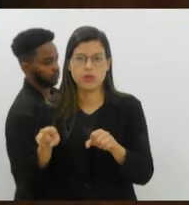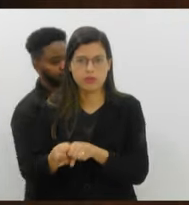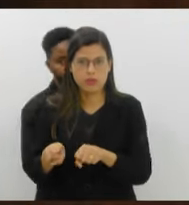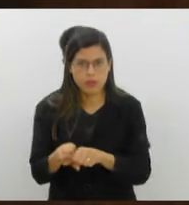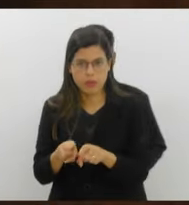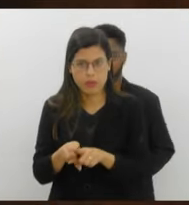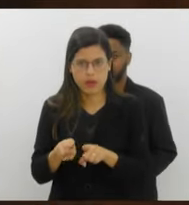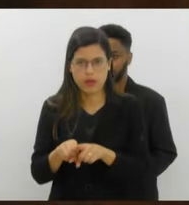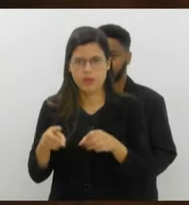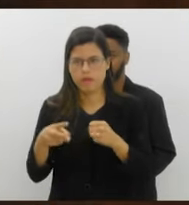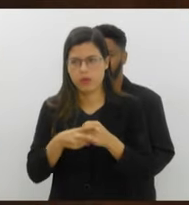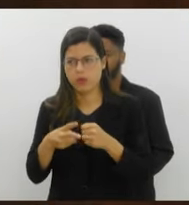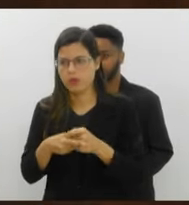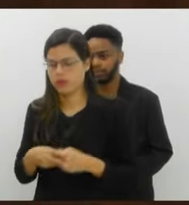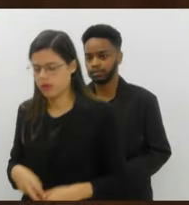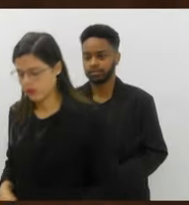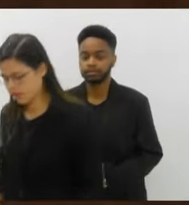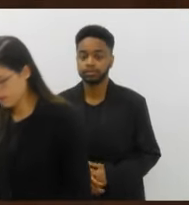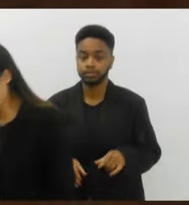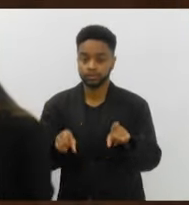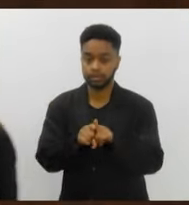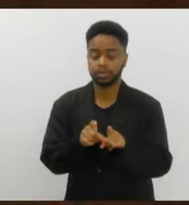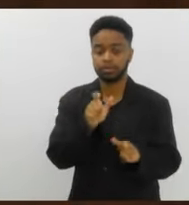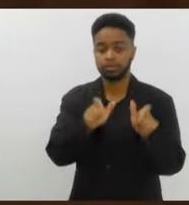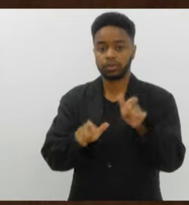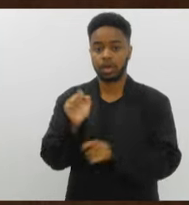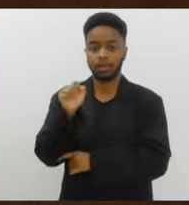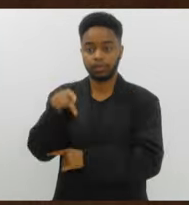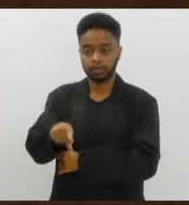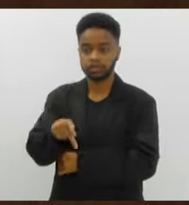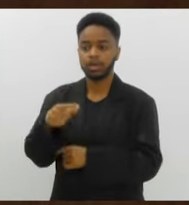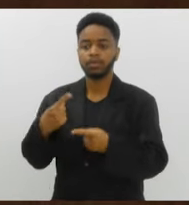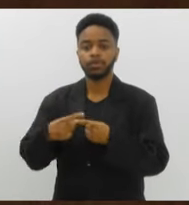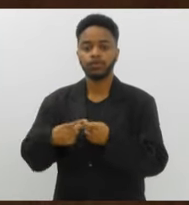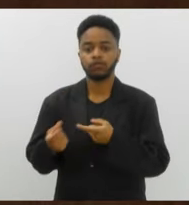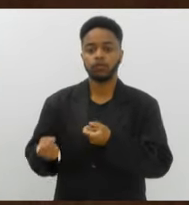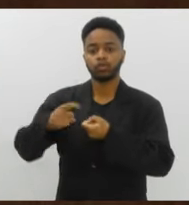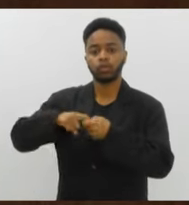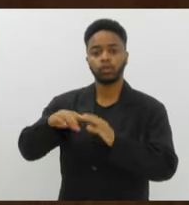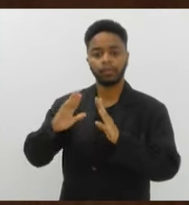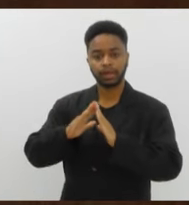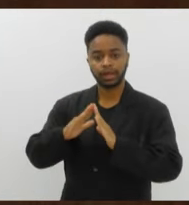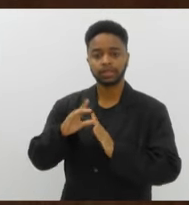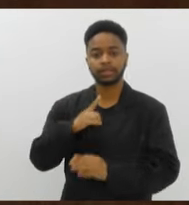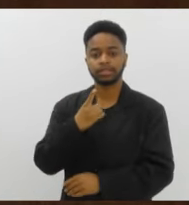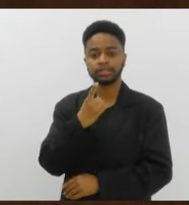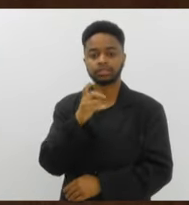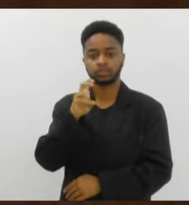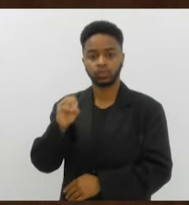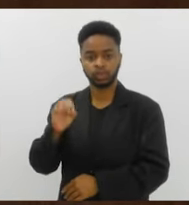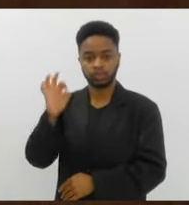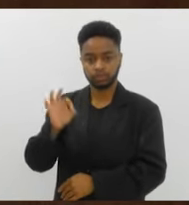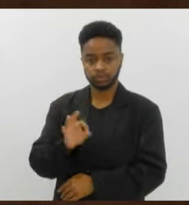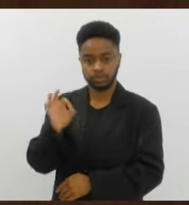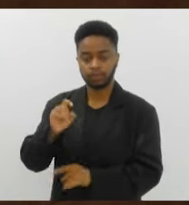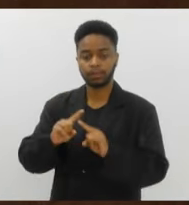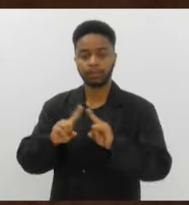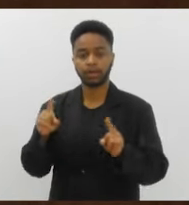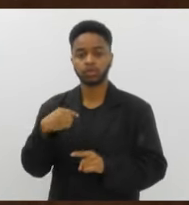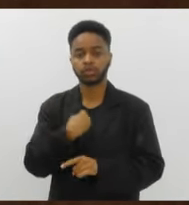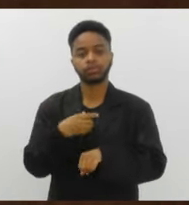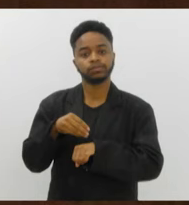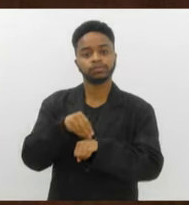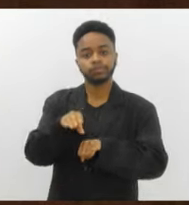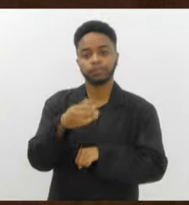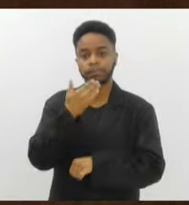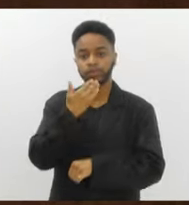para os veteranos. E esse, nesse caso, são veteranos que foram para casa com 150%, e nós estamos fazendo essa indicação,